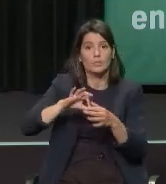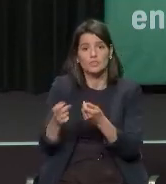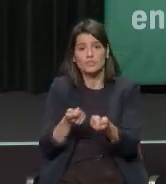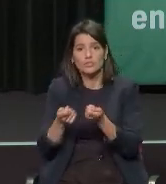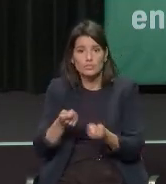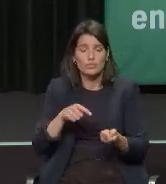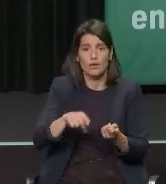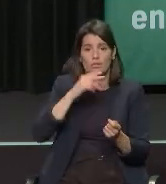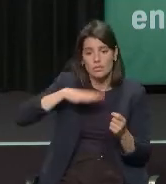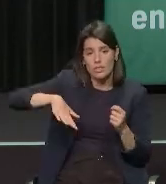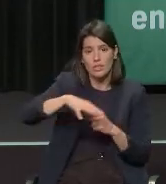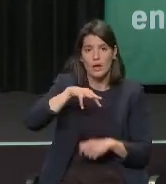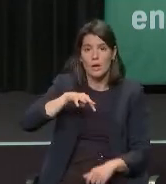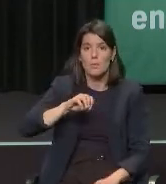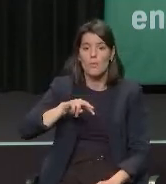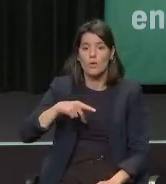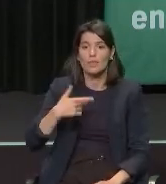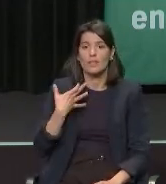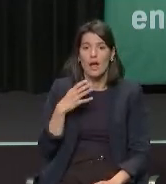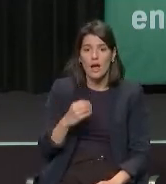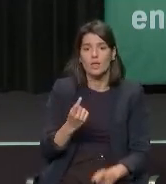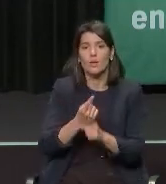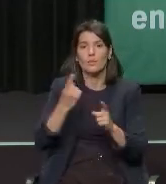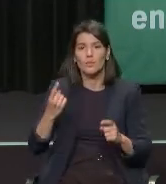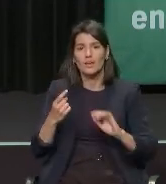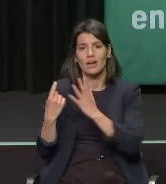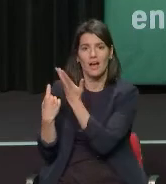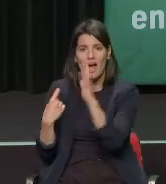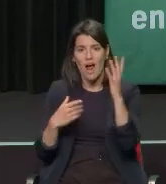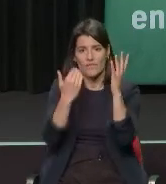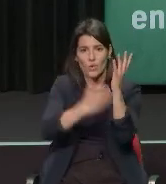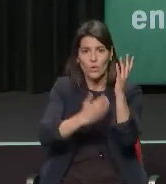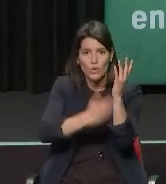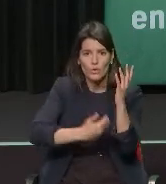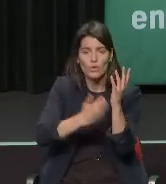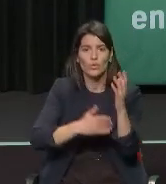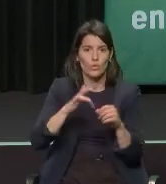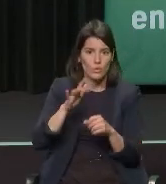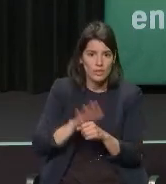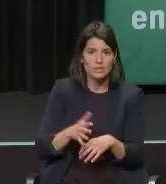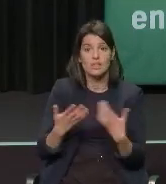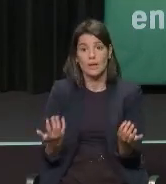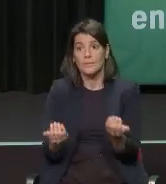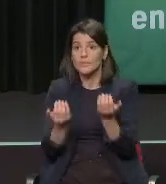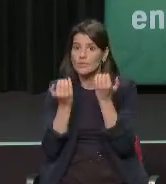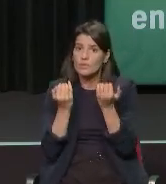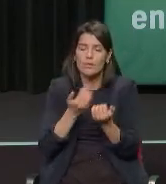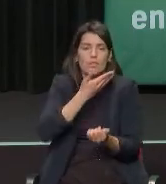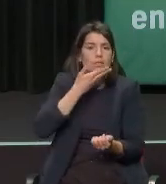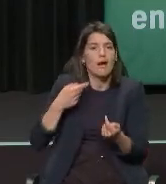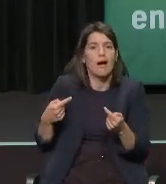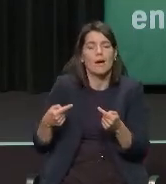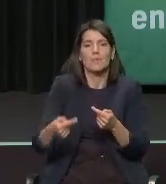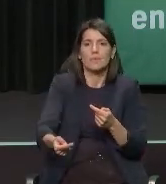montados, à tirada da cortiça e a coisas com implicações super práticas